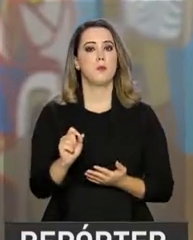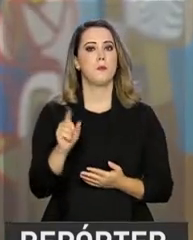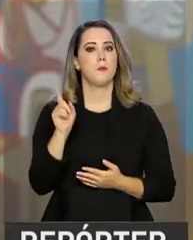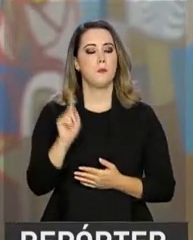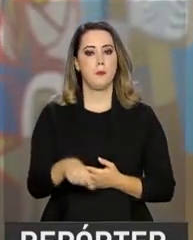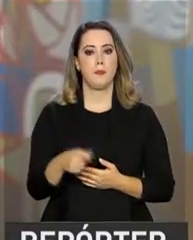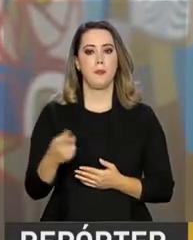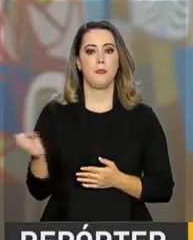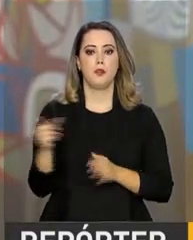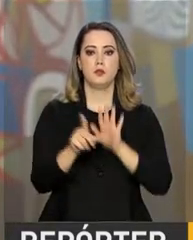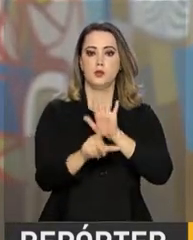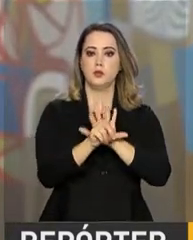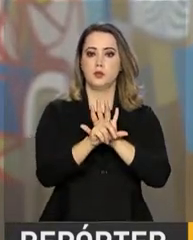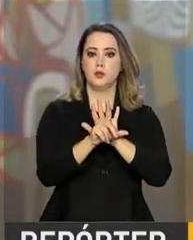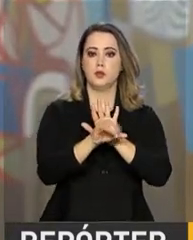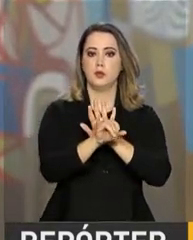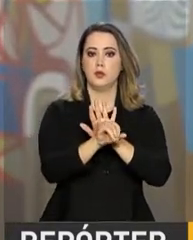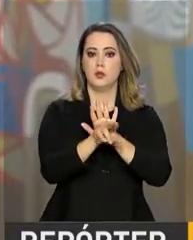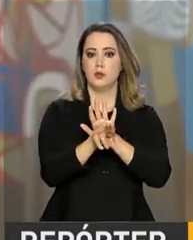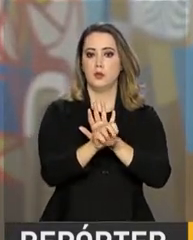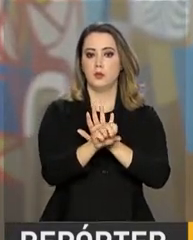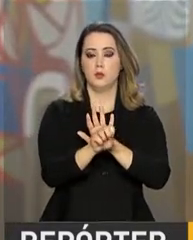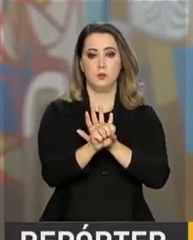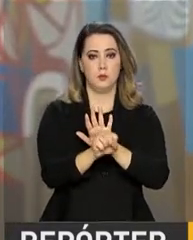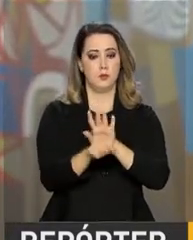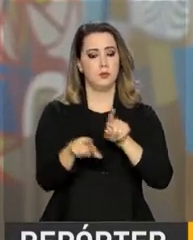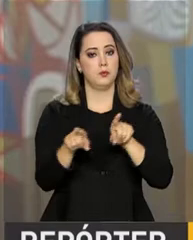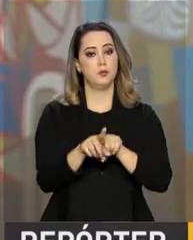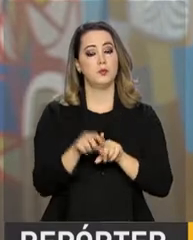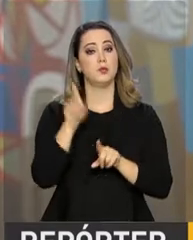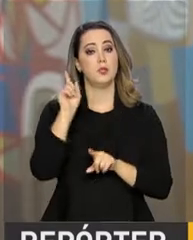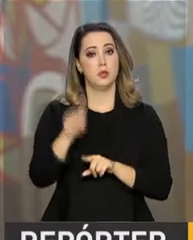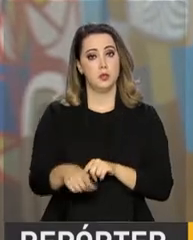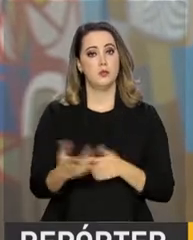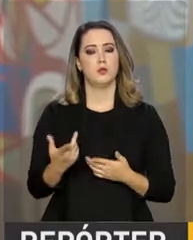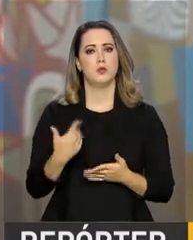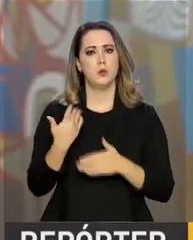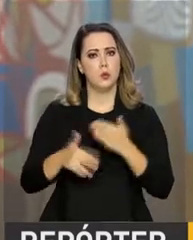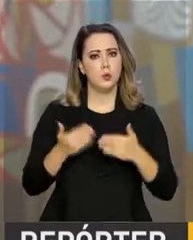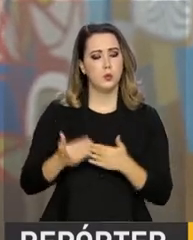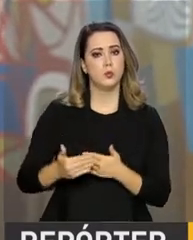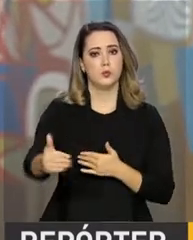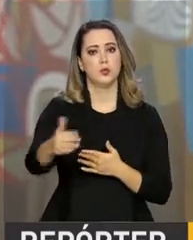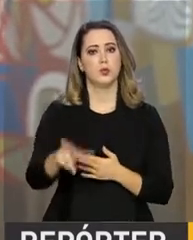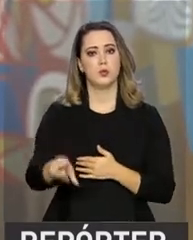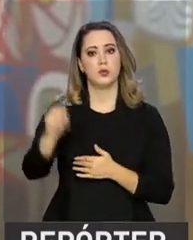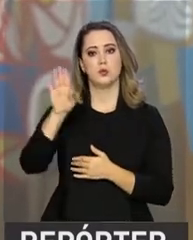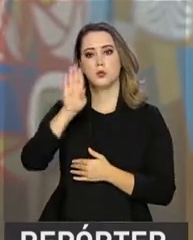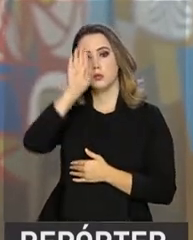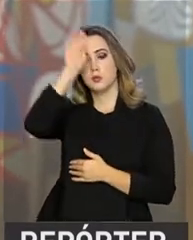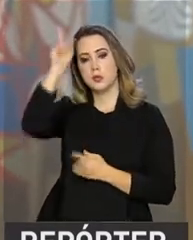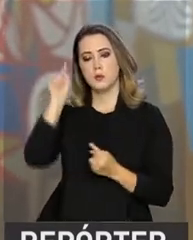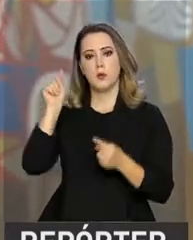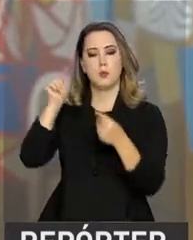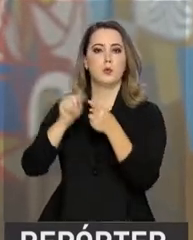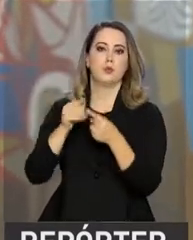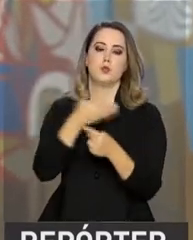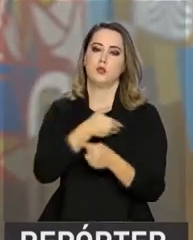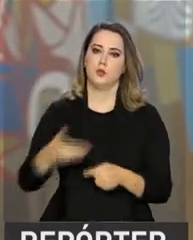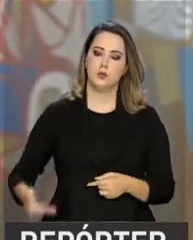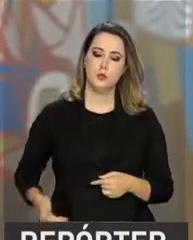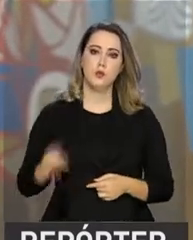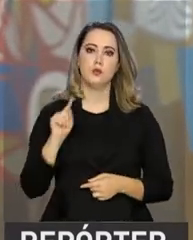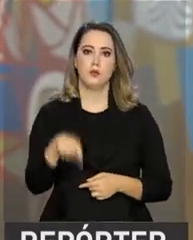olha o roberto a reforma da previdência a aprovação do projeto da reforma da previdência continua sendo prioridade para o governo isso ficou